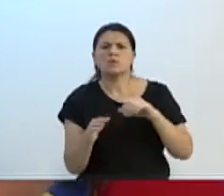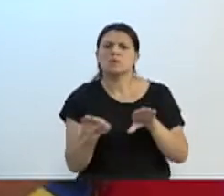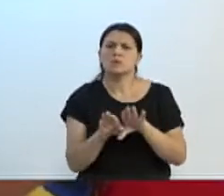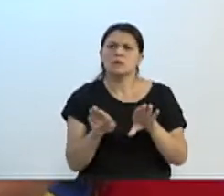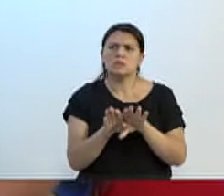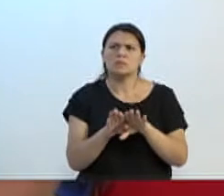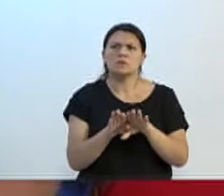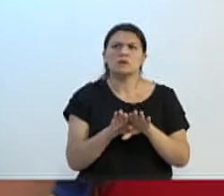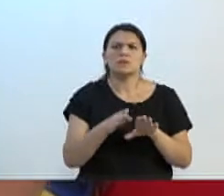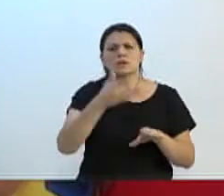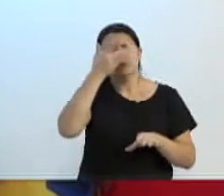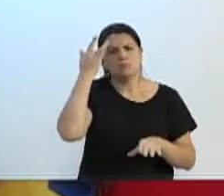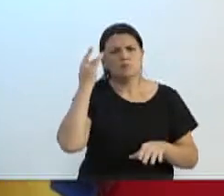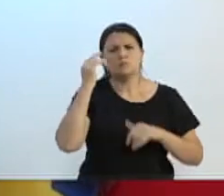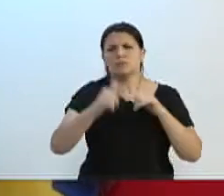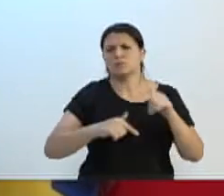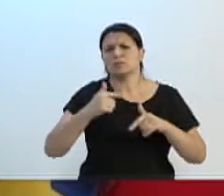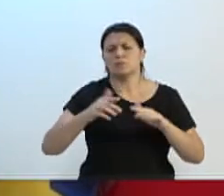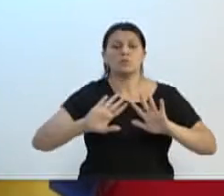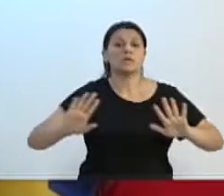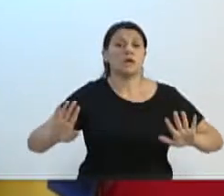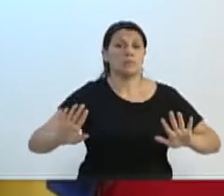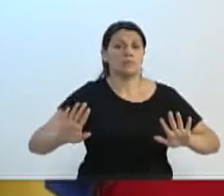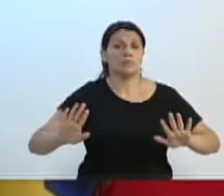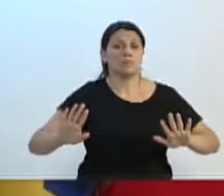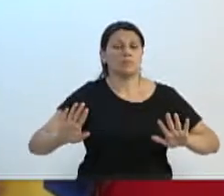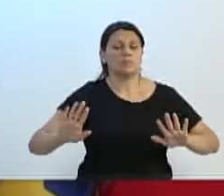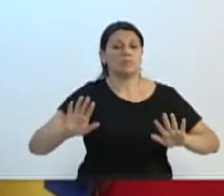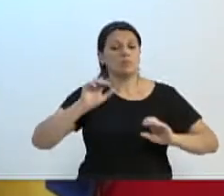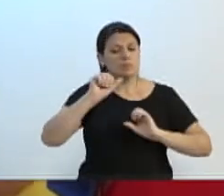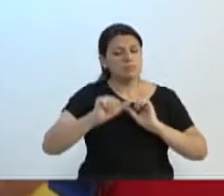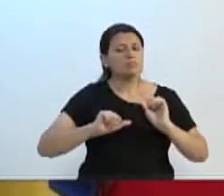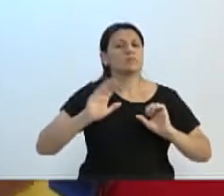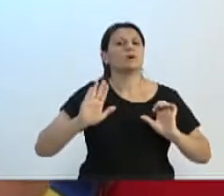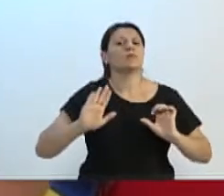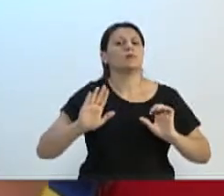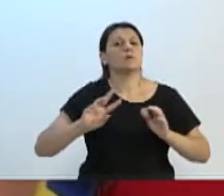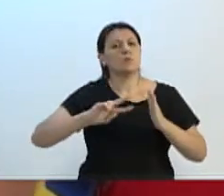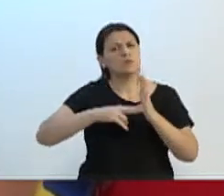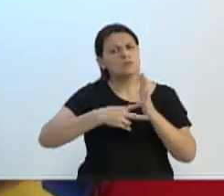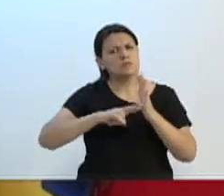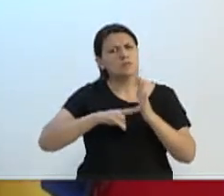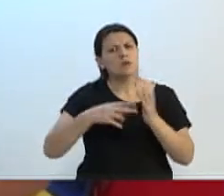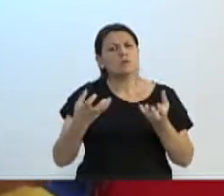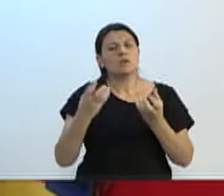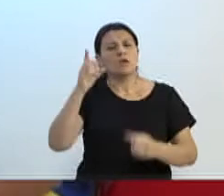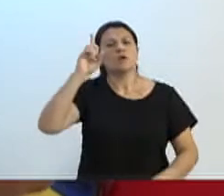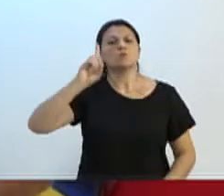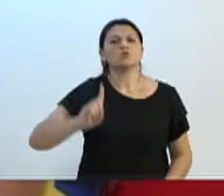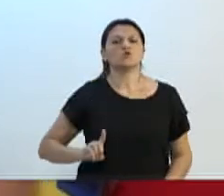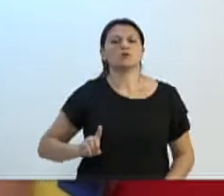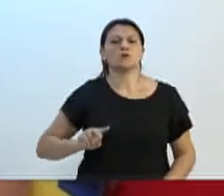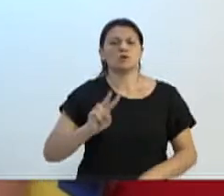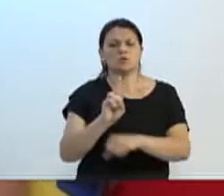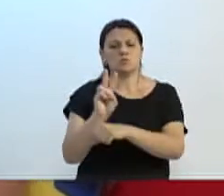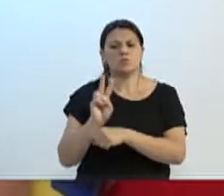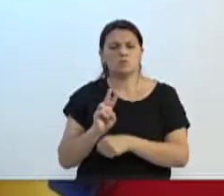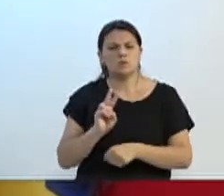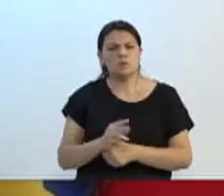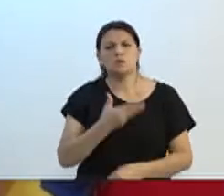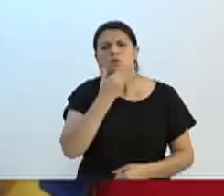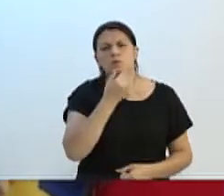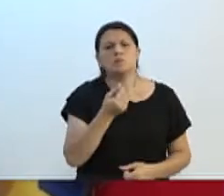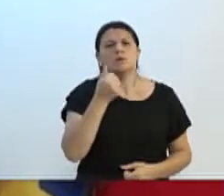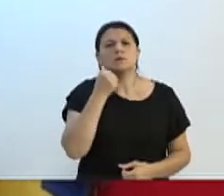população ou dos trabalhadores. Pelo contrário, o sindicato quer garantir o direito desses trabalhadores e a proteção dessas trabalhadoras